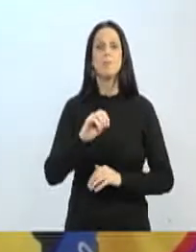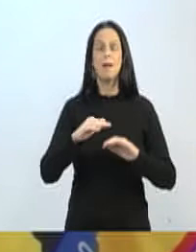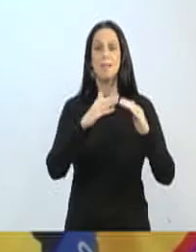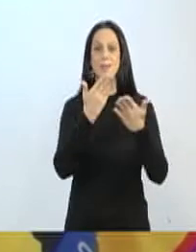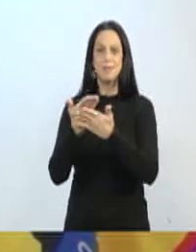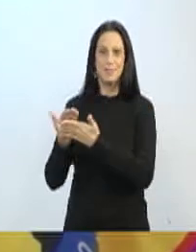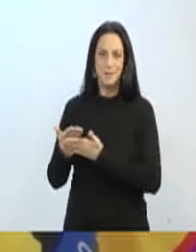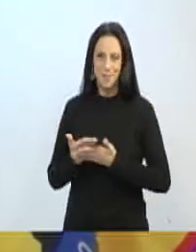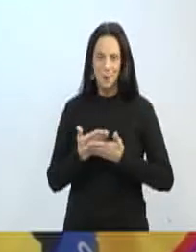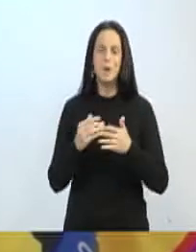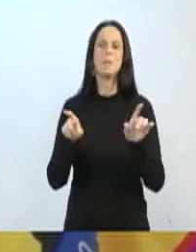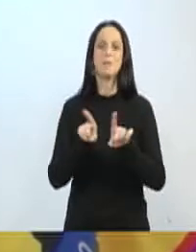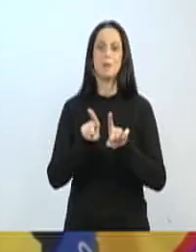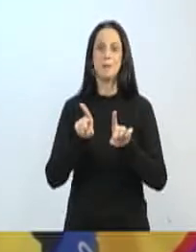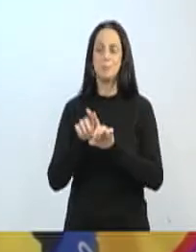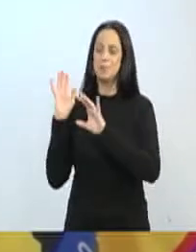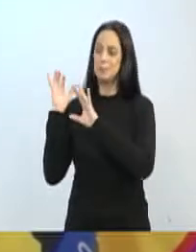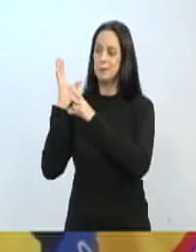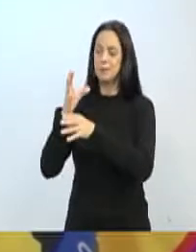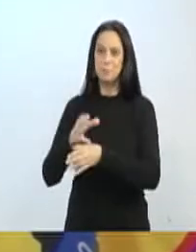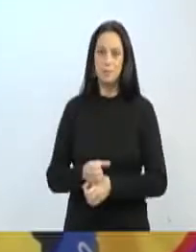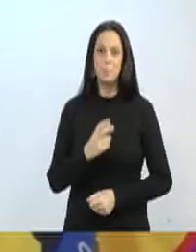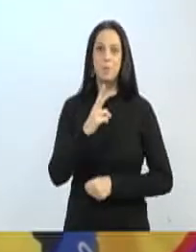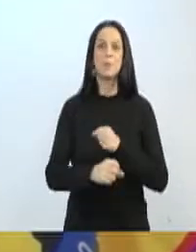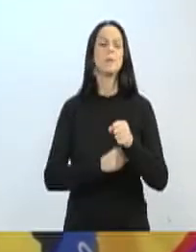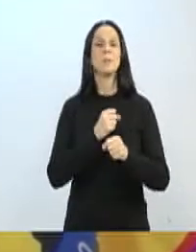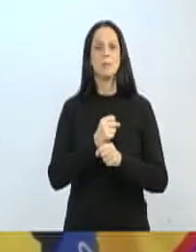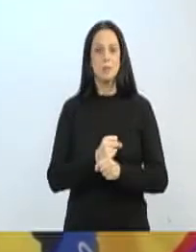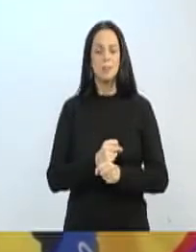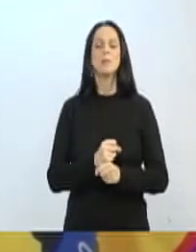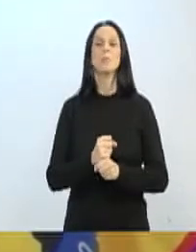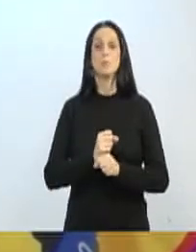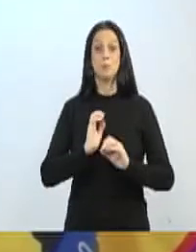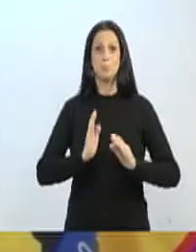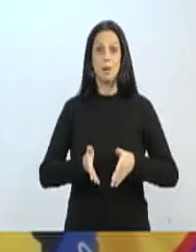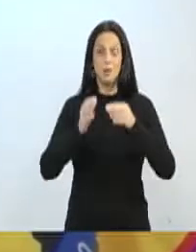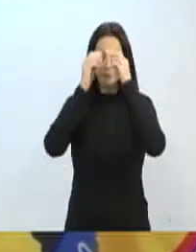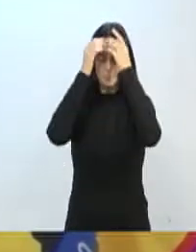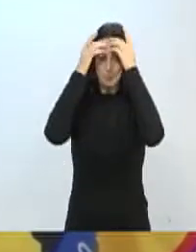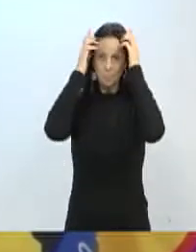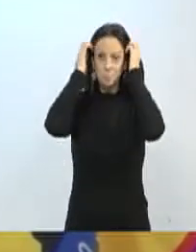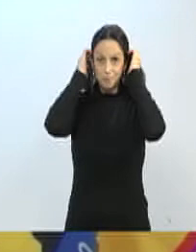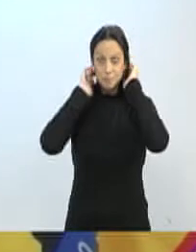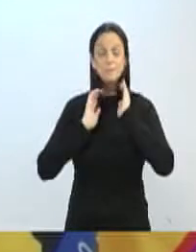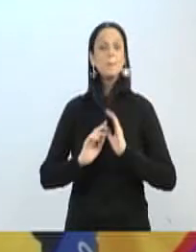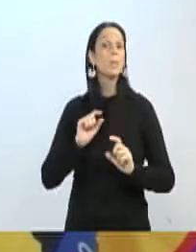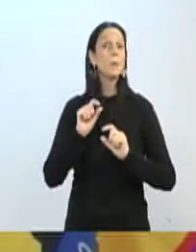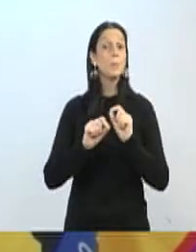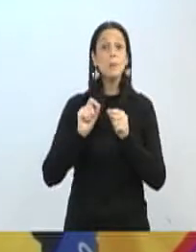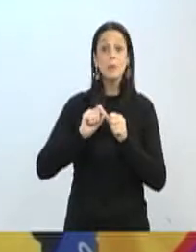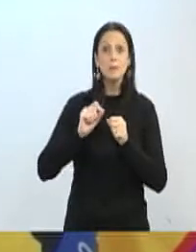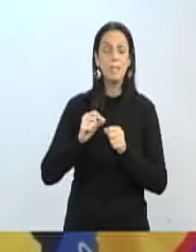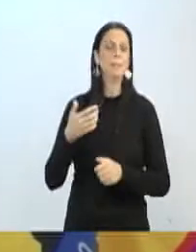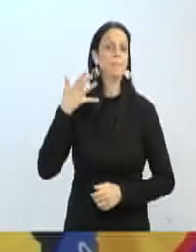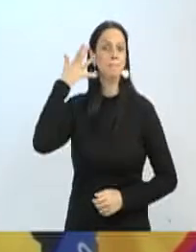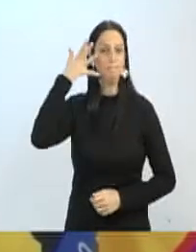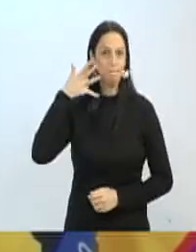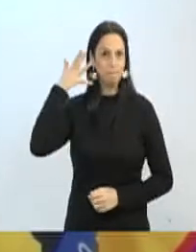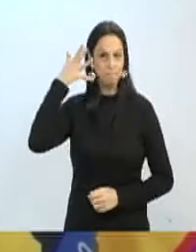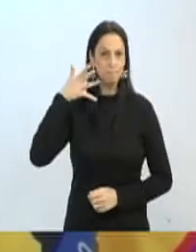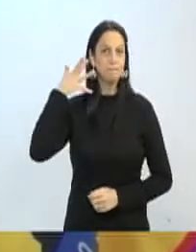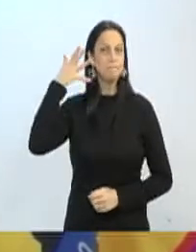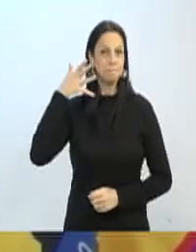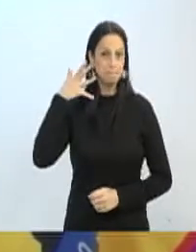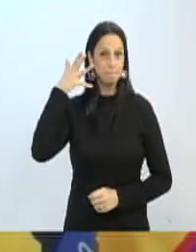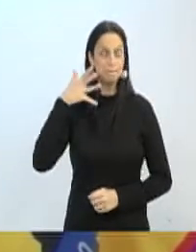nesse nesse dois anos de 2018/2019 e são palestras que não são